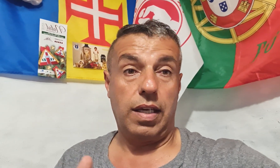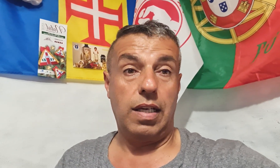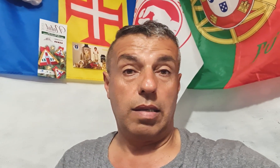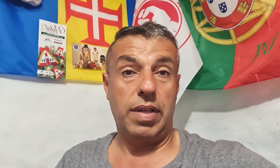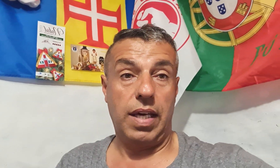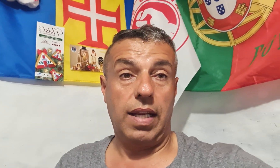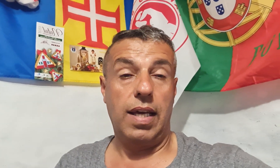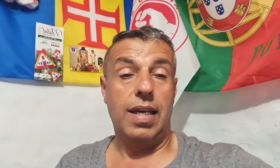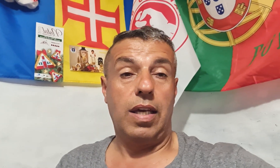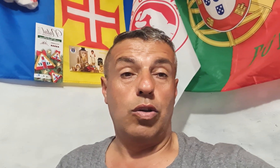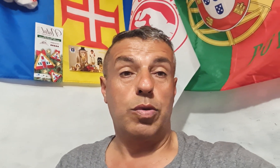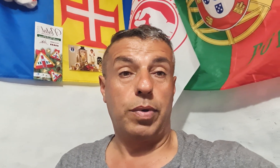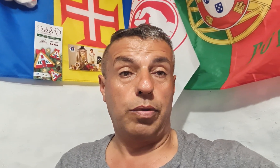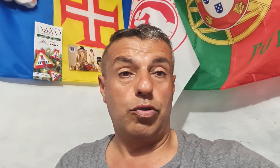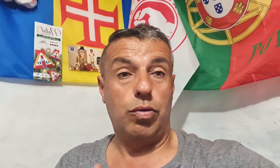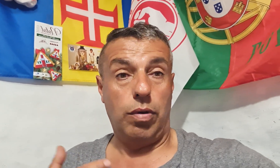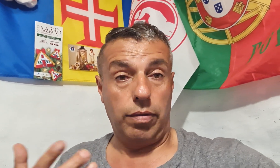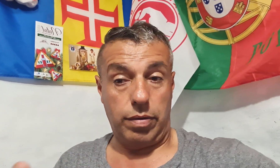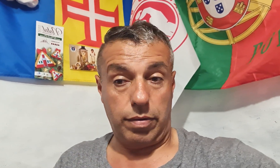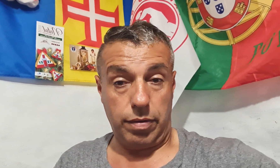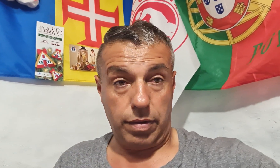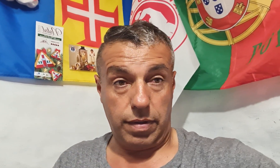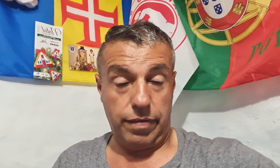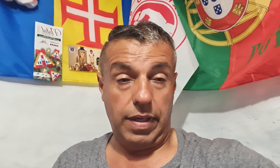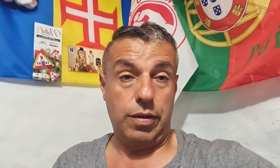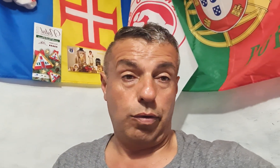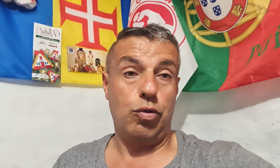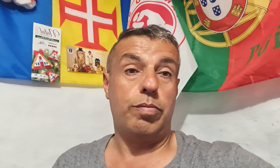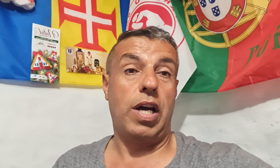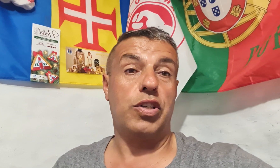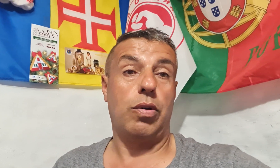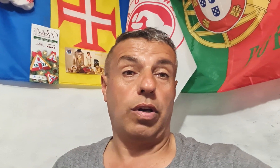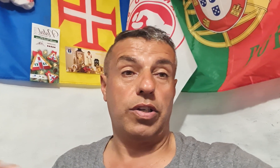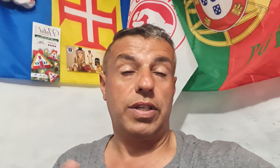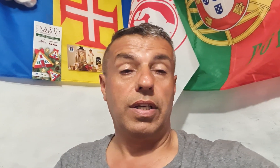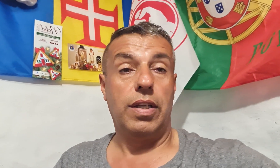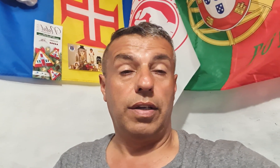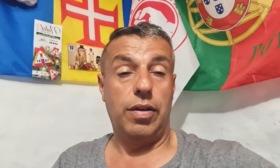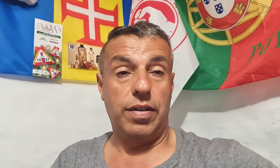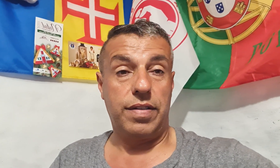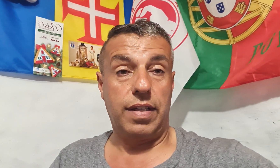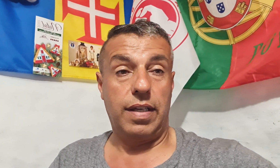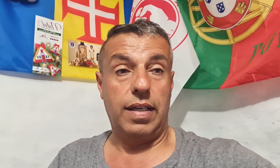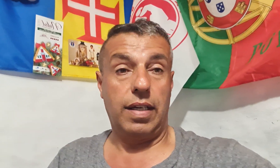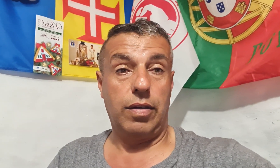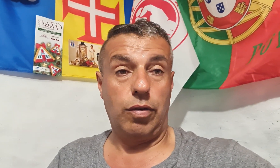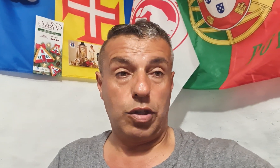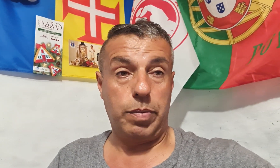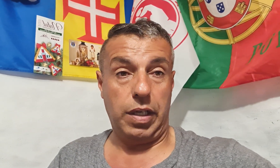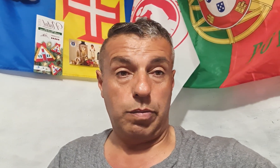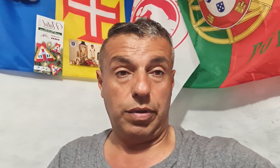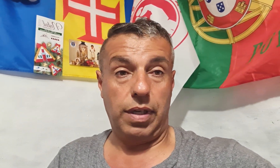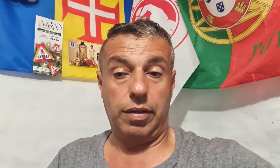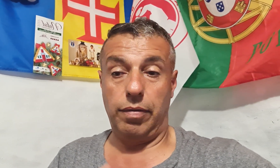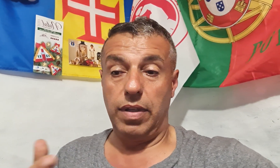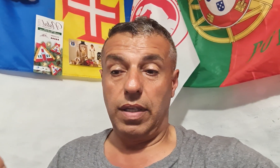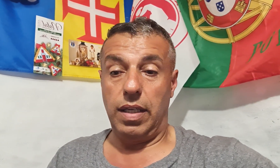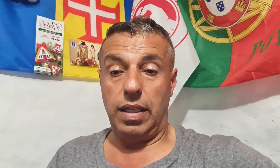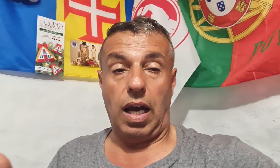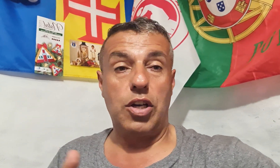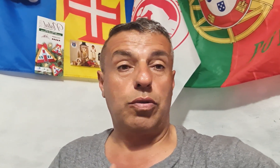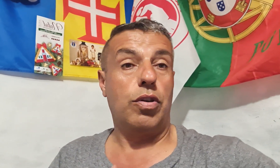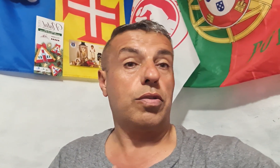que dá a entender, que a Ilha da Madeira é onde se produz ou se introduz mais drogas no nosso país.